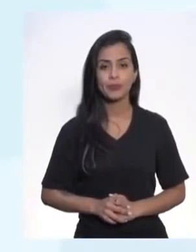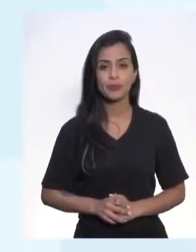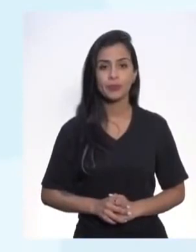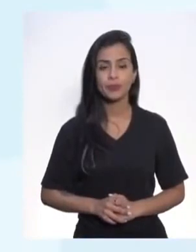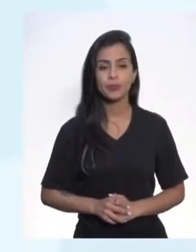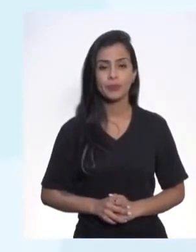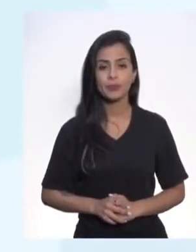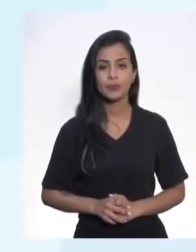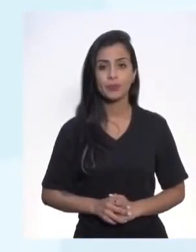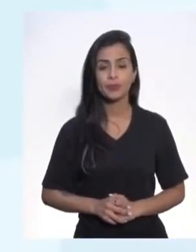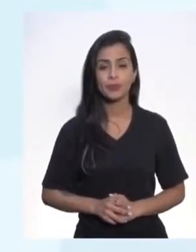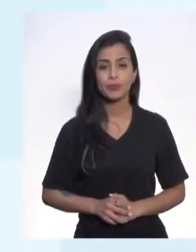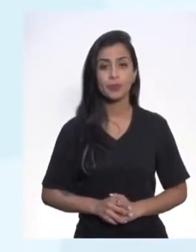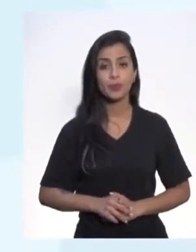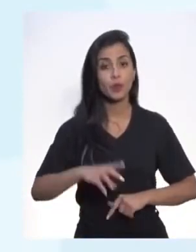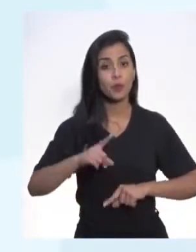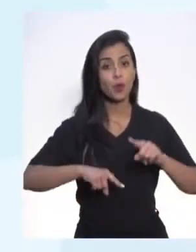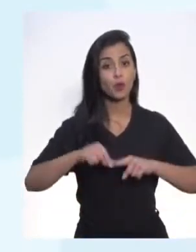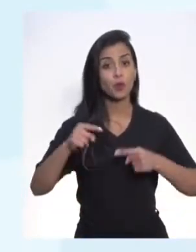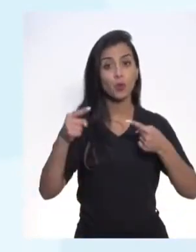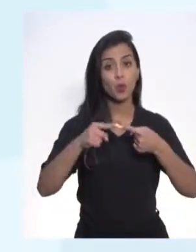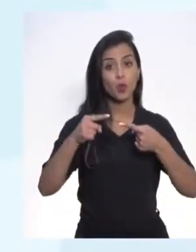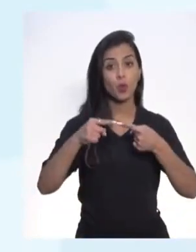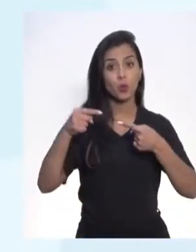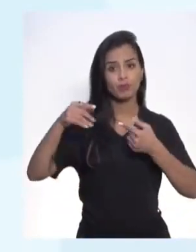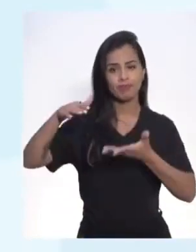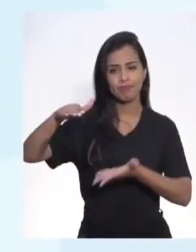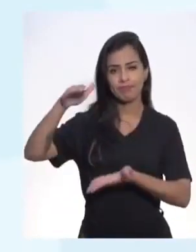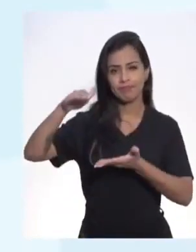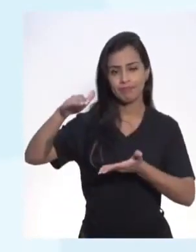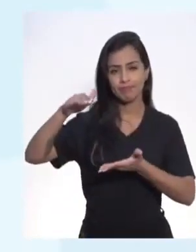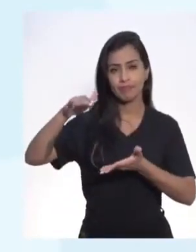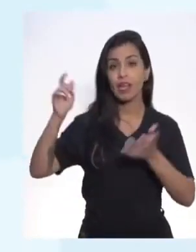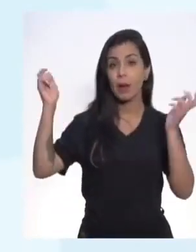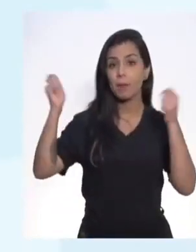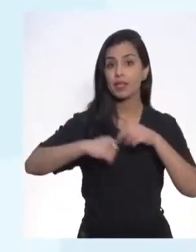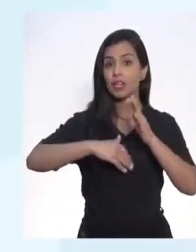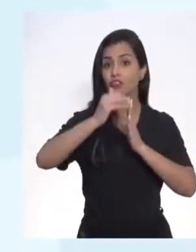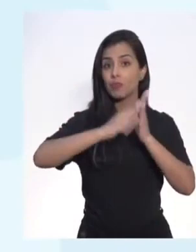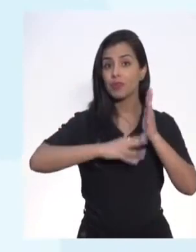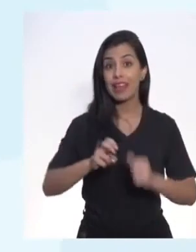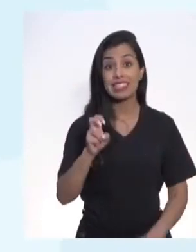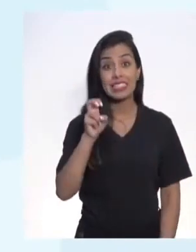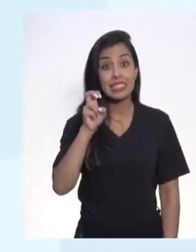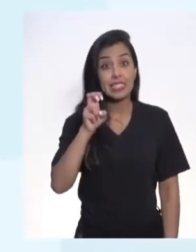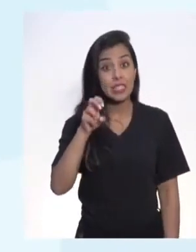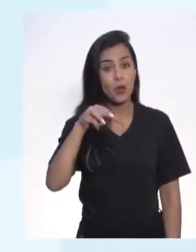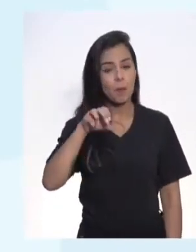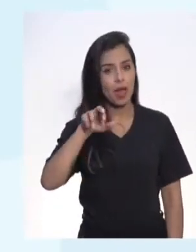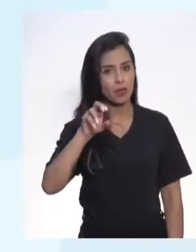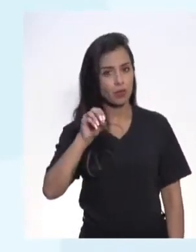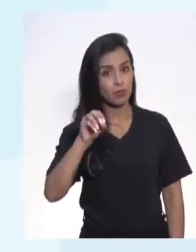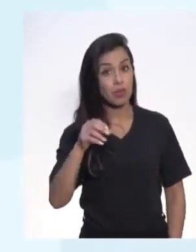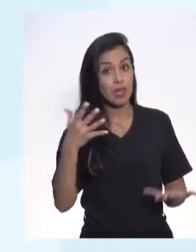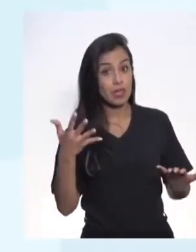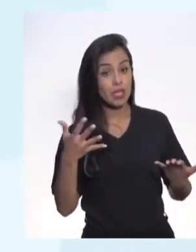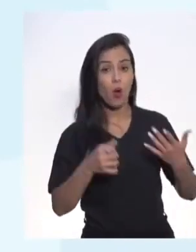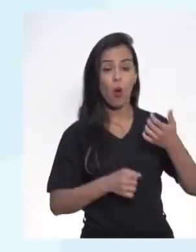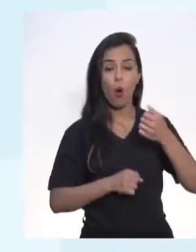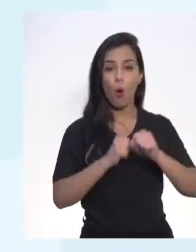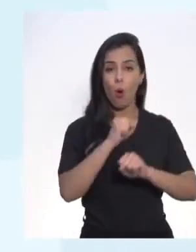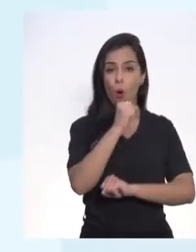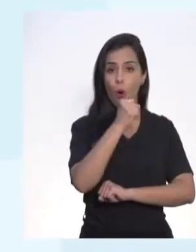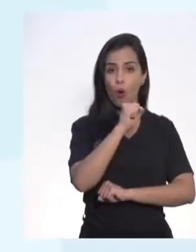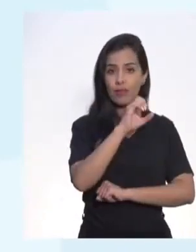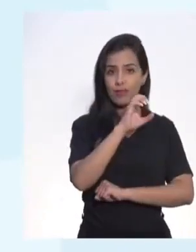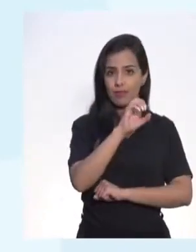aqui. O produto 1, ele cobre quantos metros quadrados? 5. Então, eu vou fazer 80 dividido por